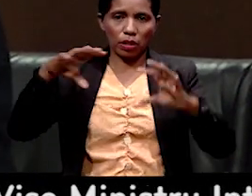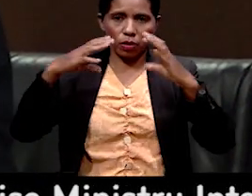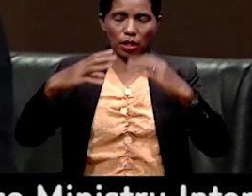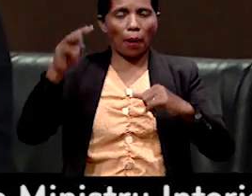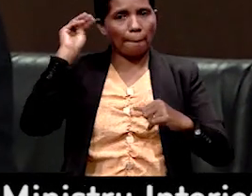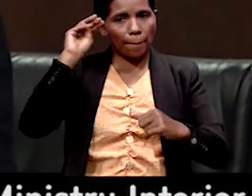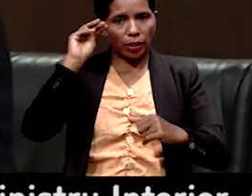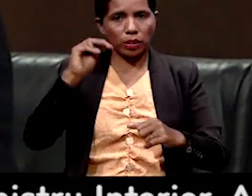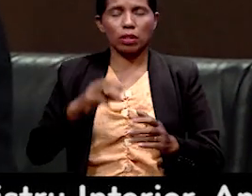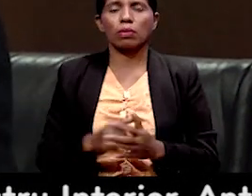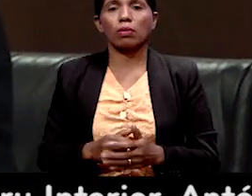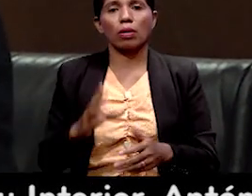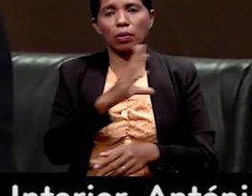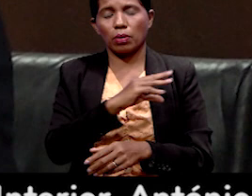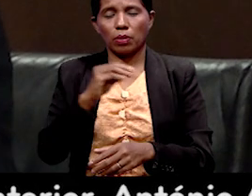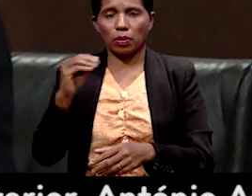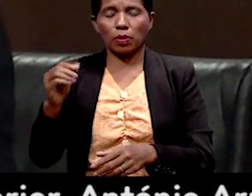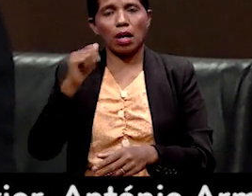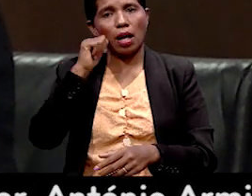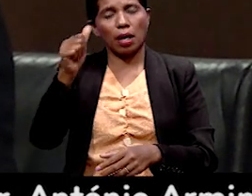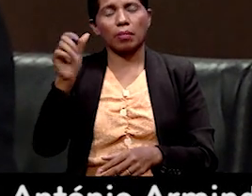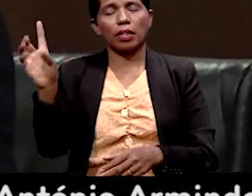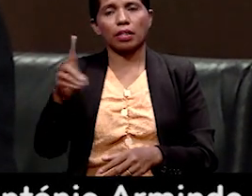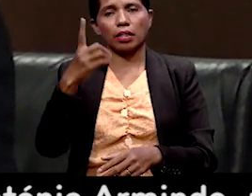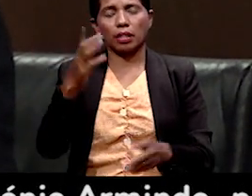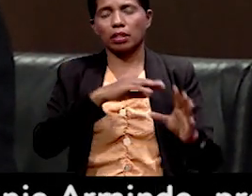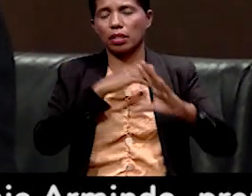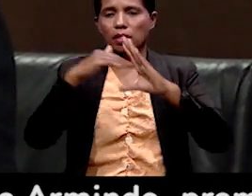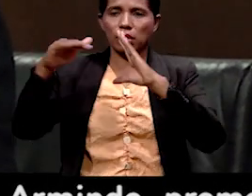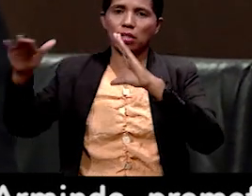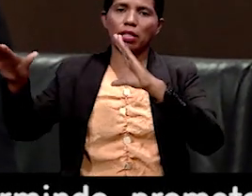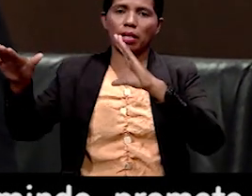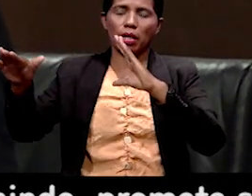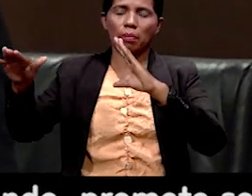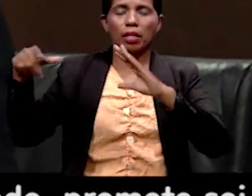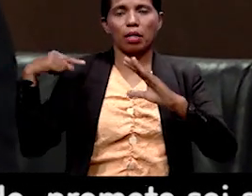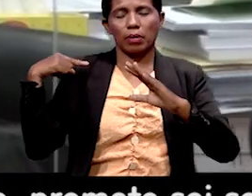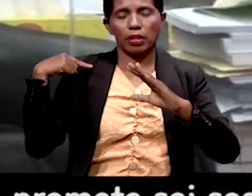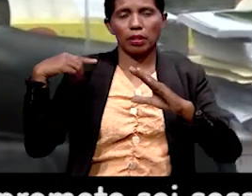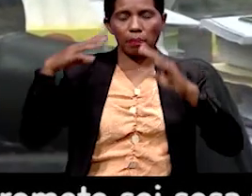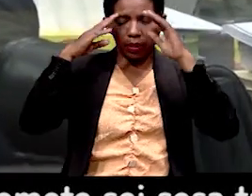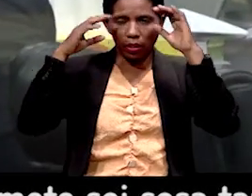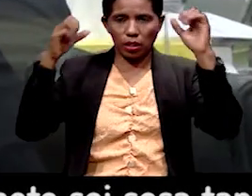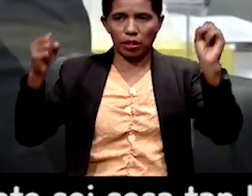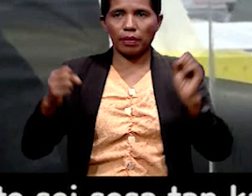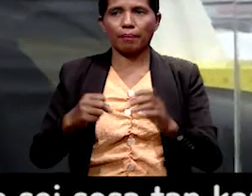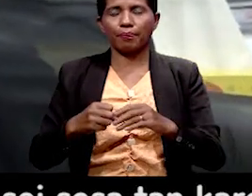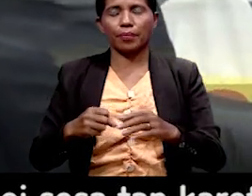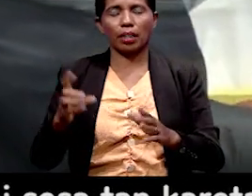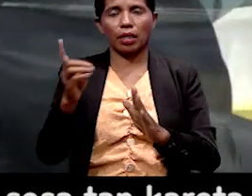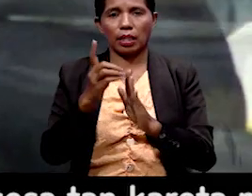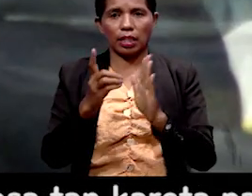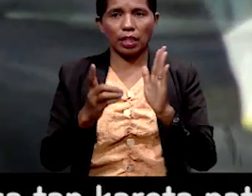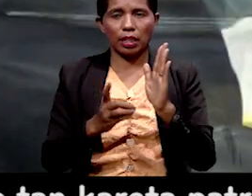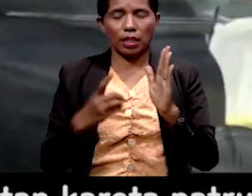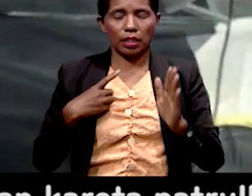no aban da direção sei harukaba gabinete e presidente da República. Deputada bancada Senarte, Bendita